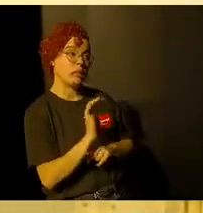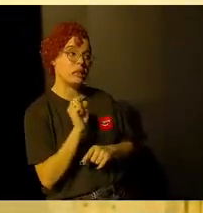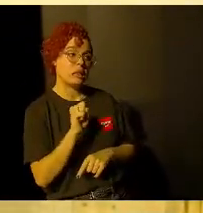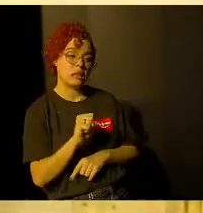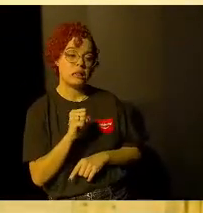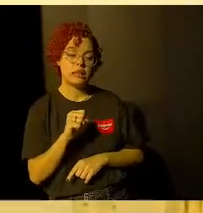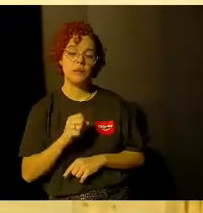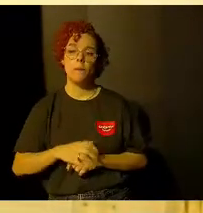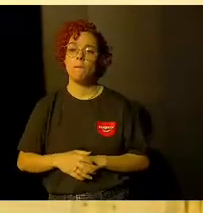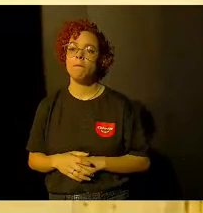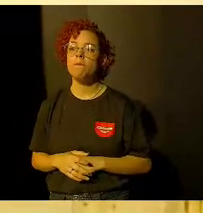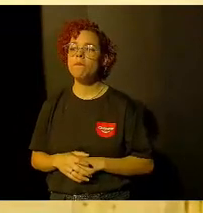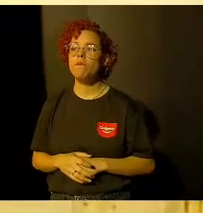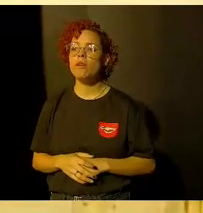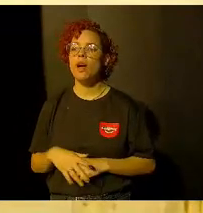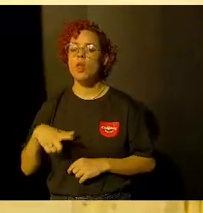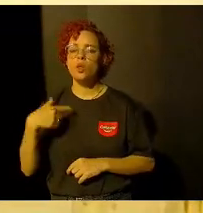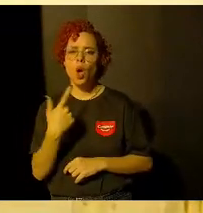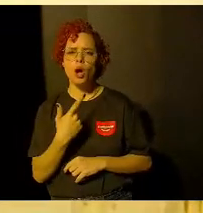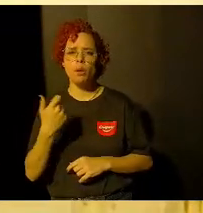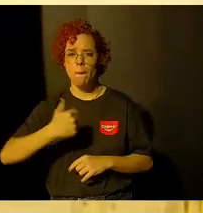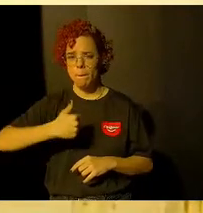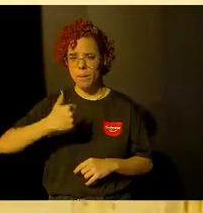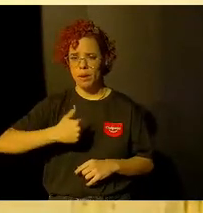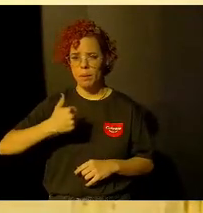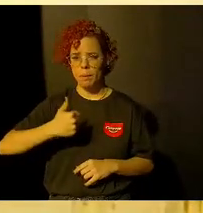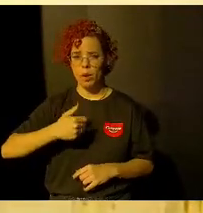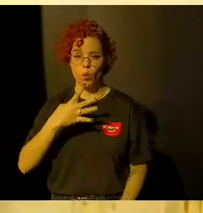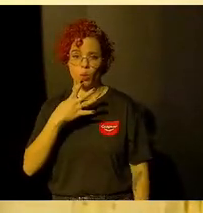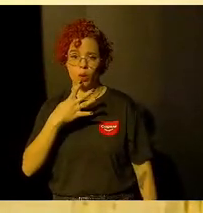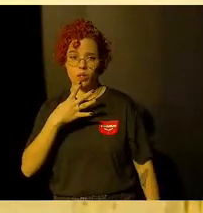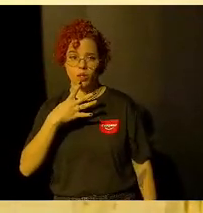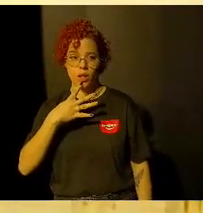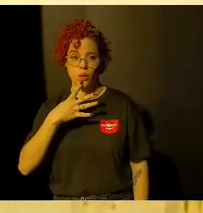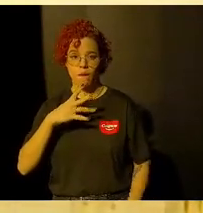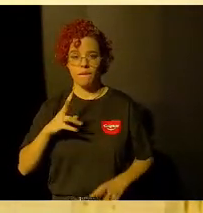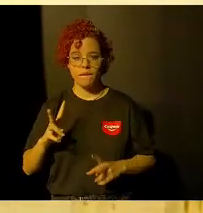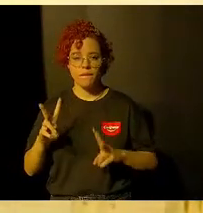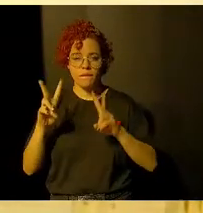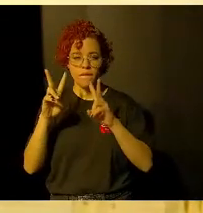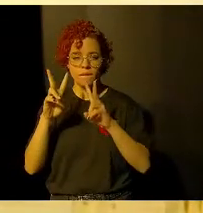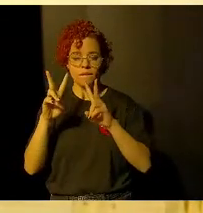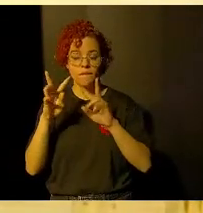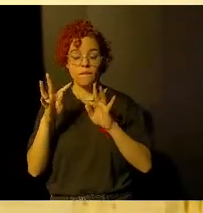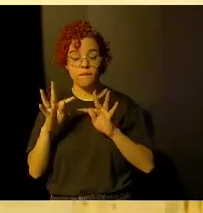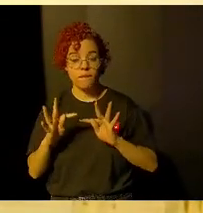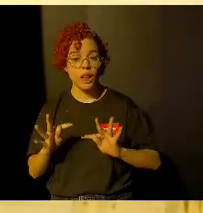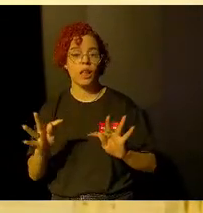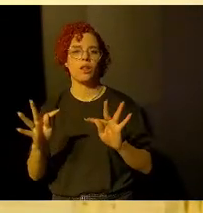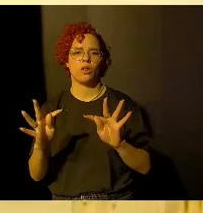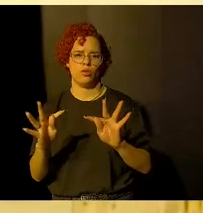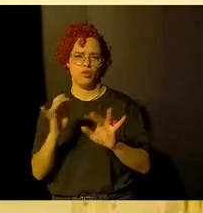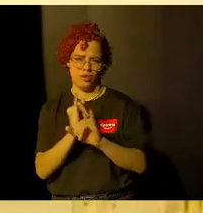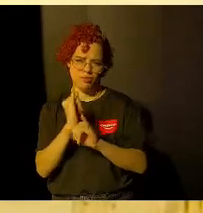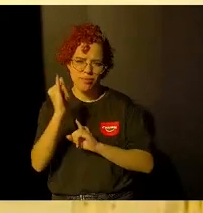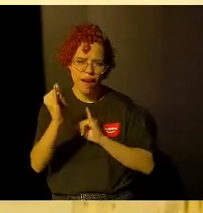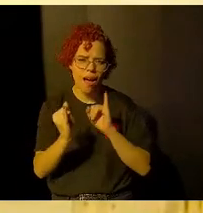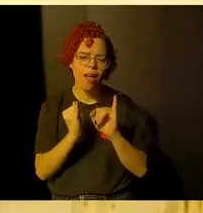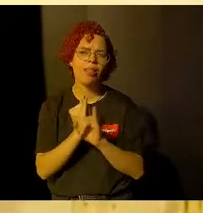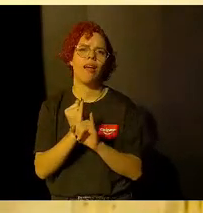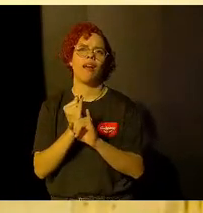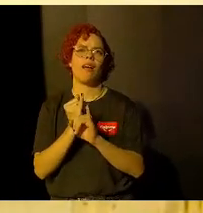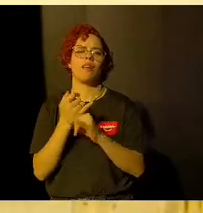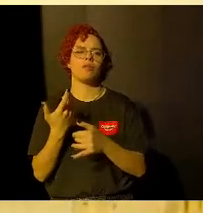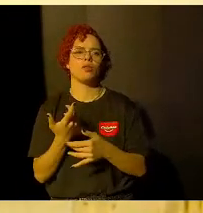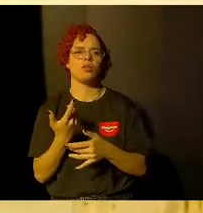nós conhecemos primeiro virtualmente não é quando cá chegar eu já sentia que vos